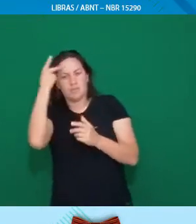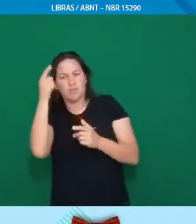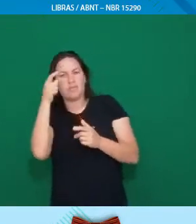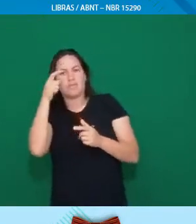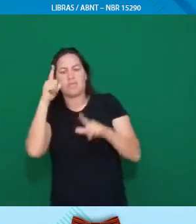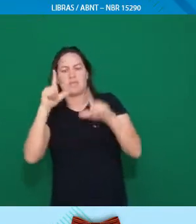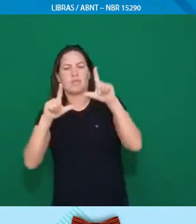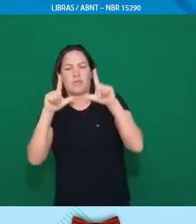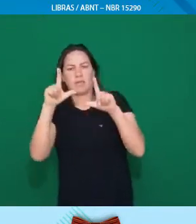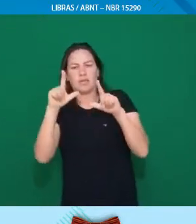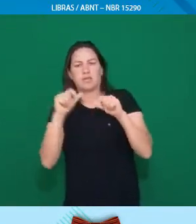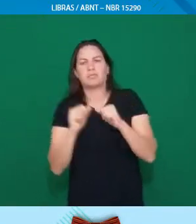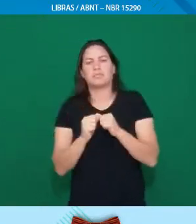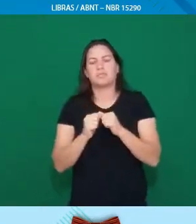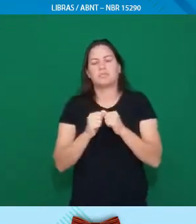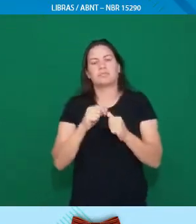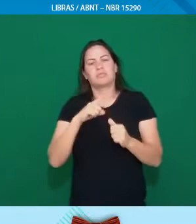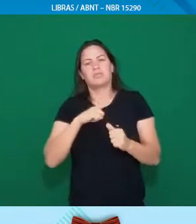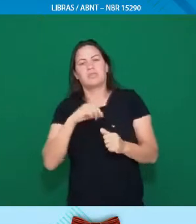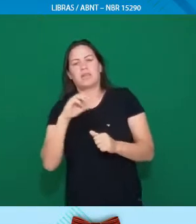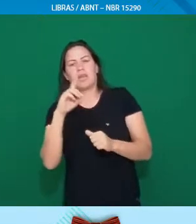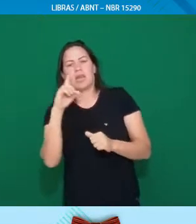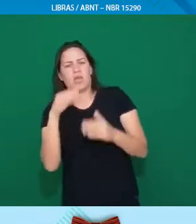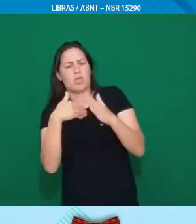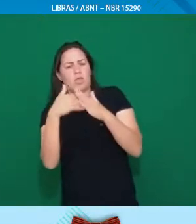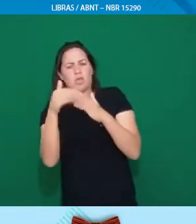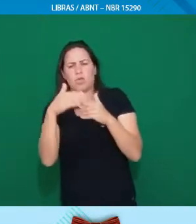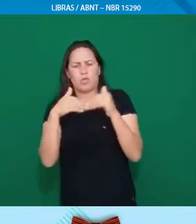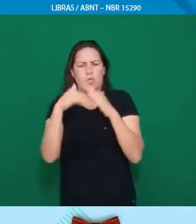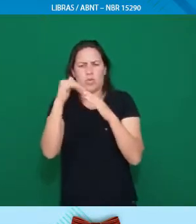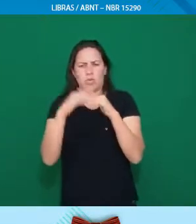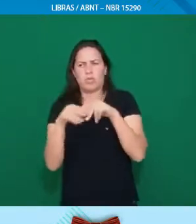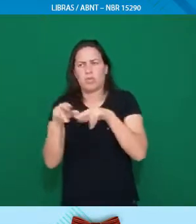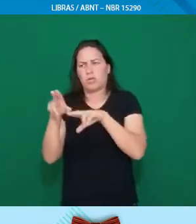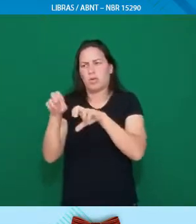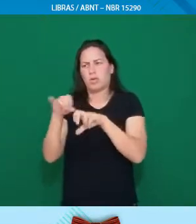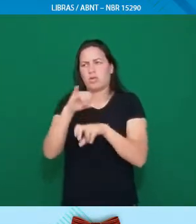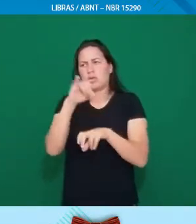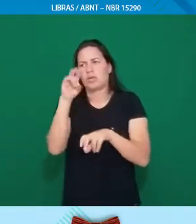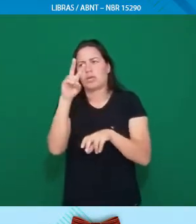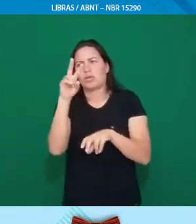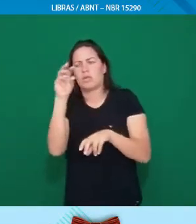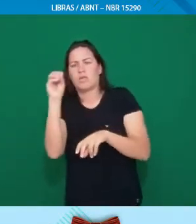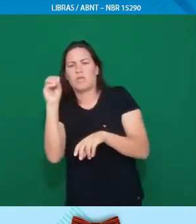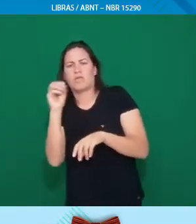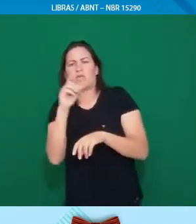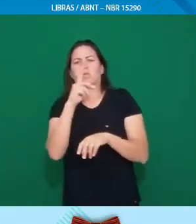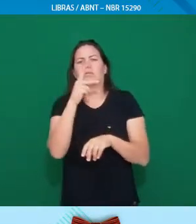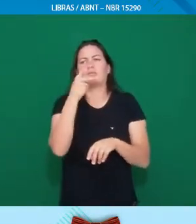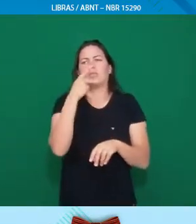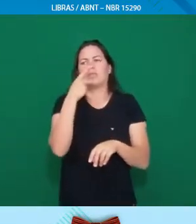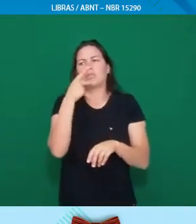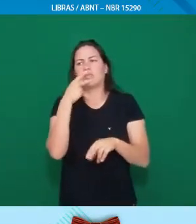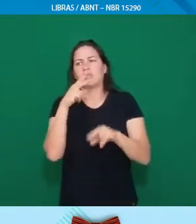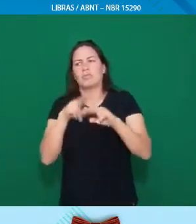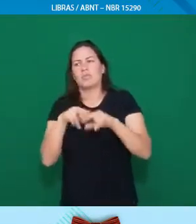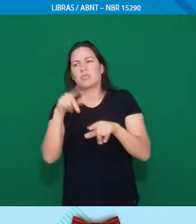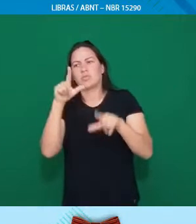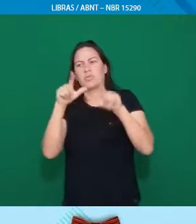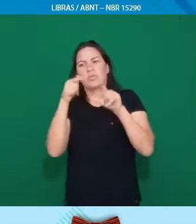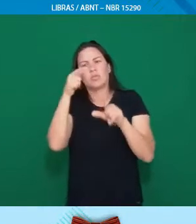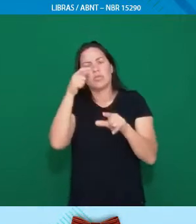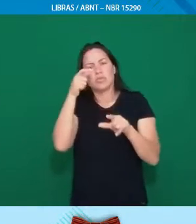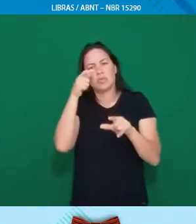as pessoas que nos acompanham de alma Alexandre seu Ivo Fazia tempo que não alivia se eu Iva Pedroso que tá lá agora que